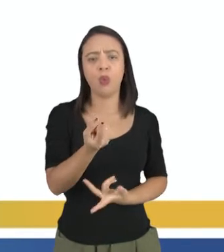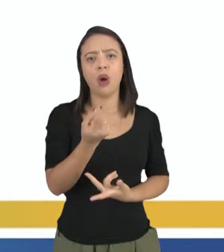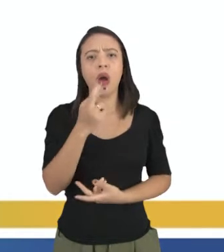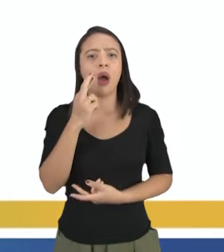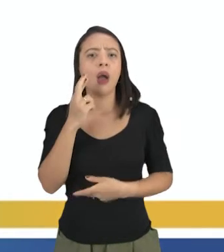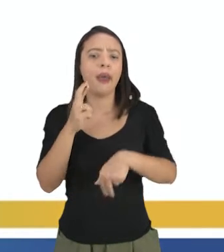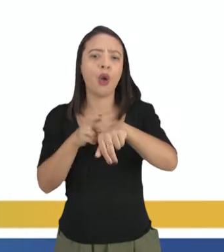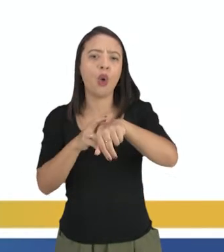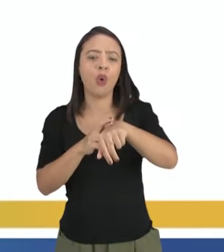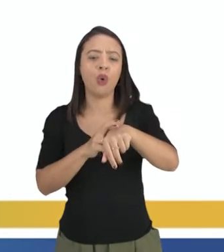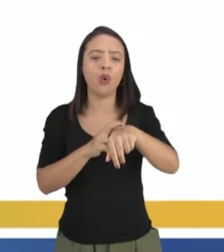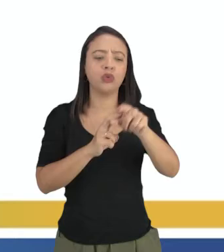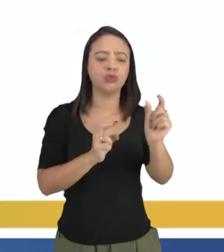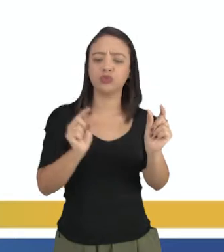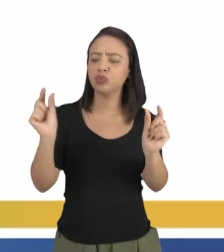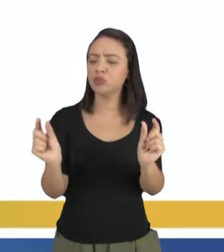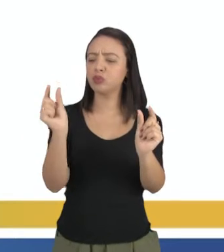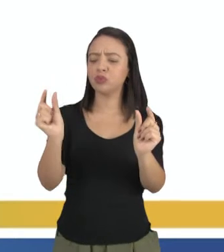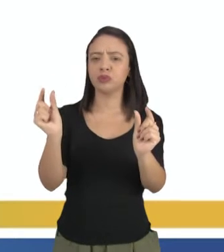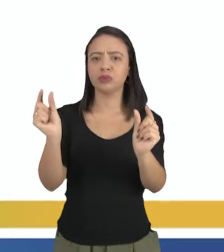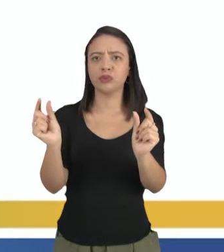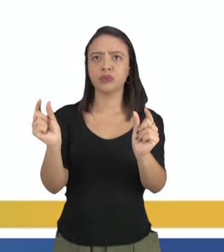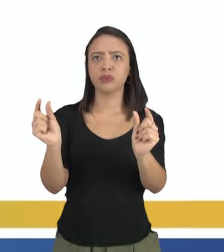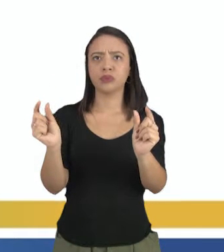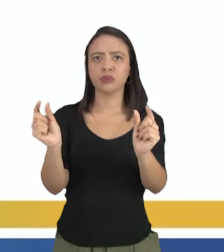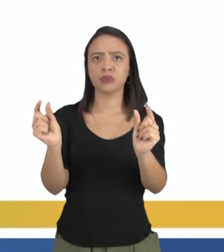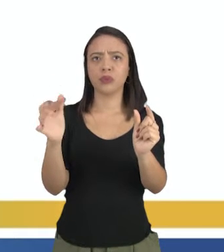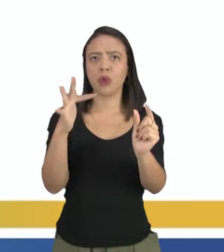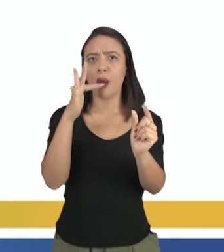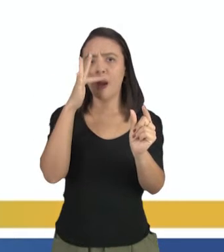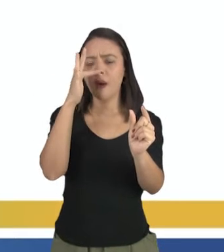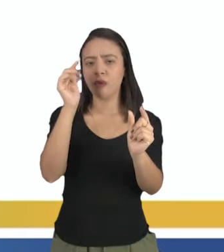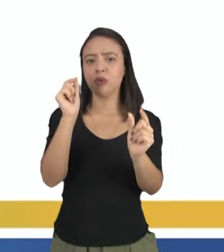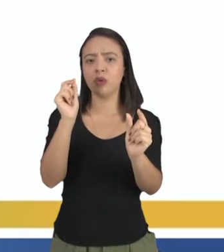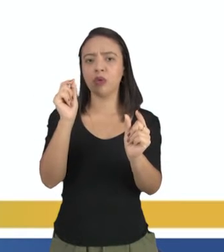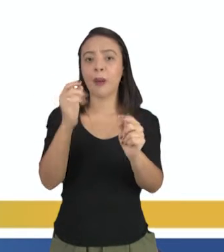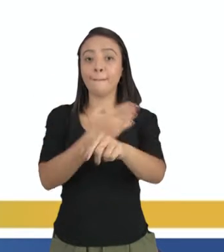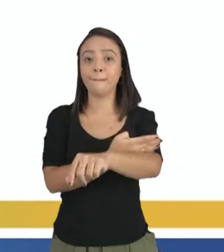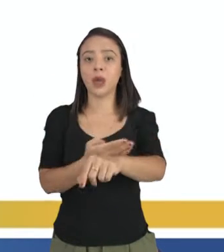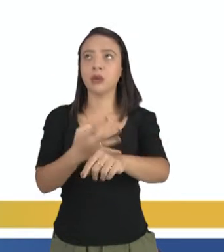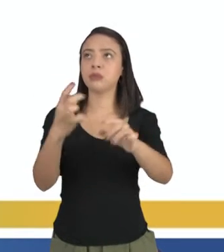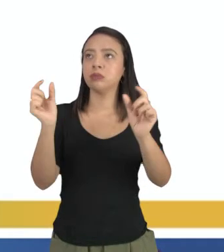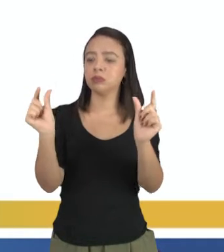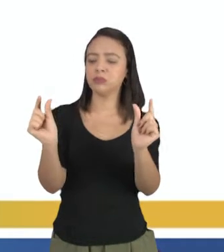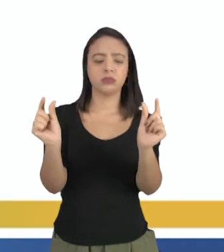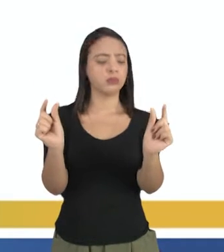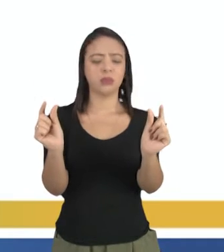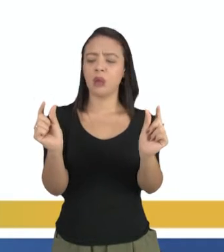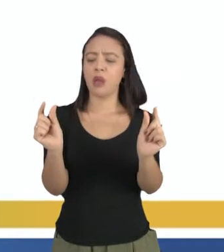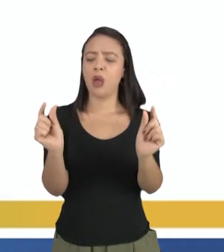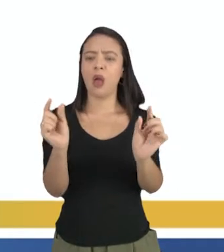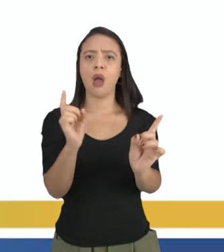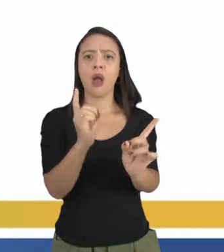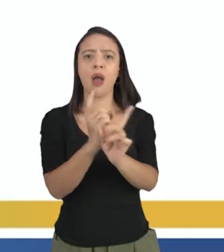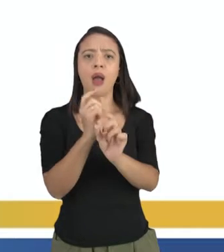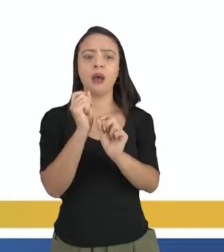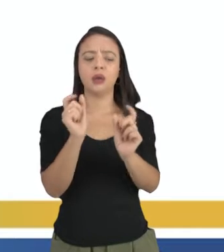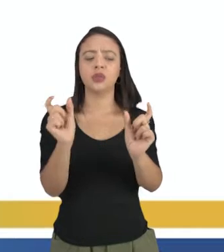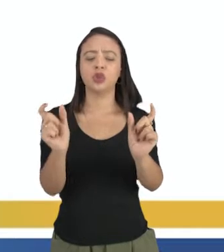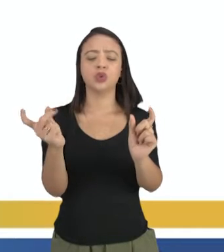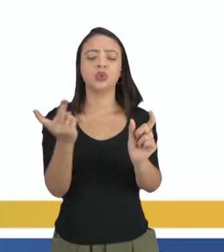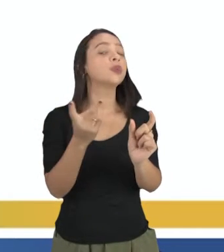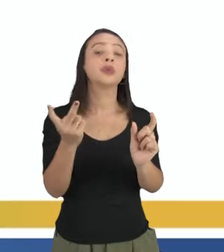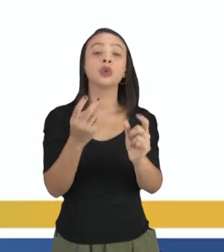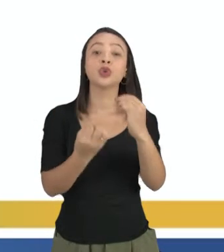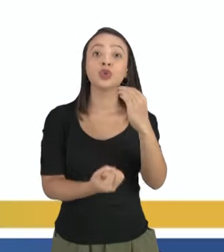púrpura e cruzou com a ervilha de flor, né, a flor da ervilha de cor branca. e descobriu o quê? Que todas as